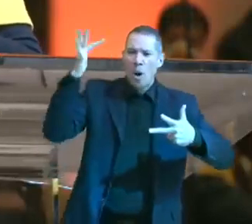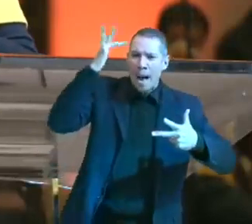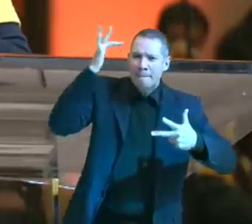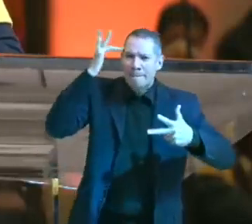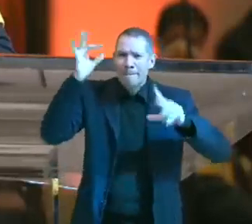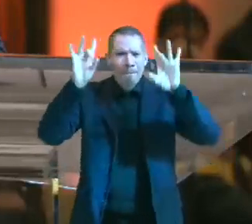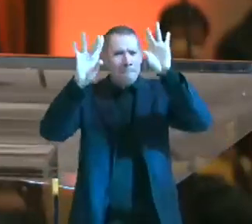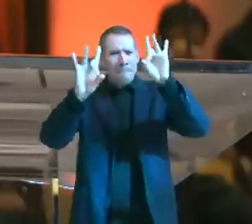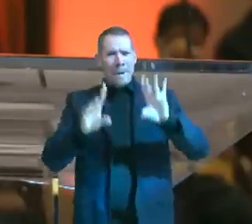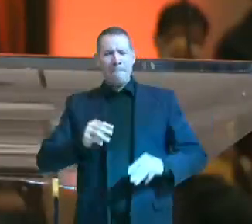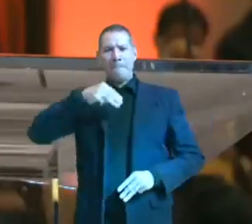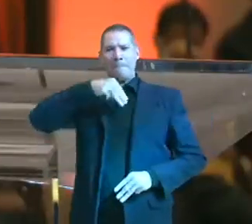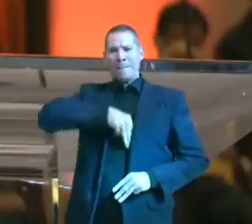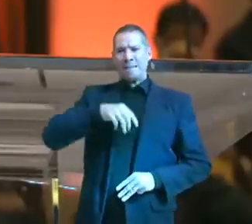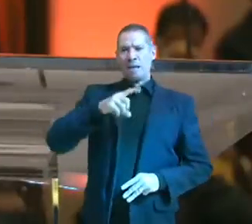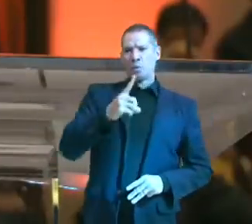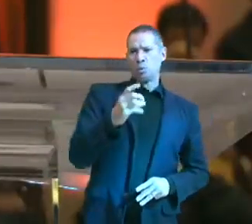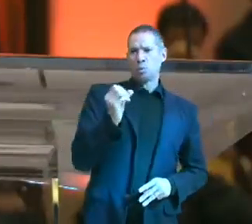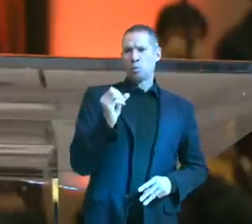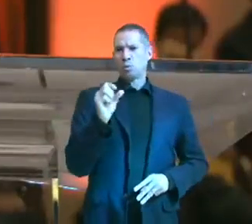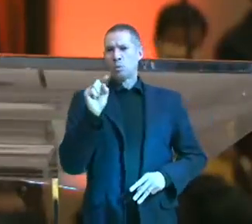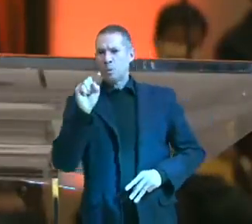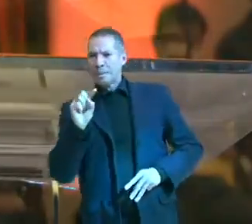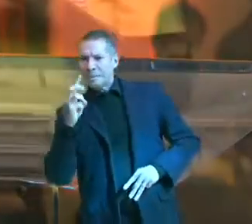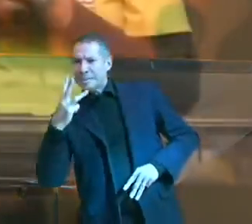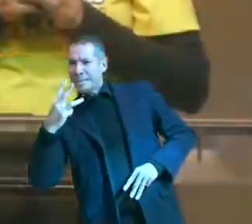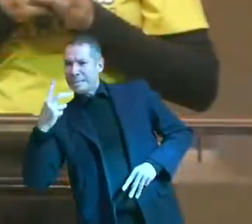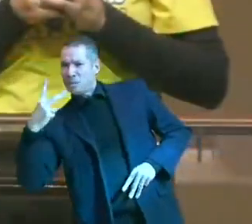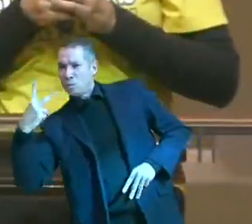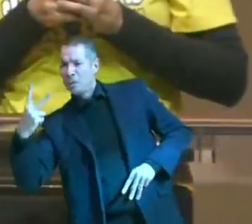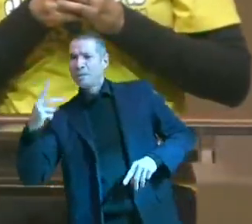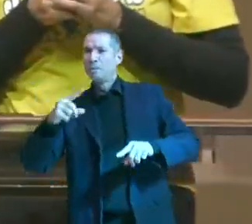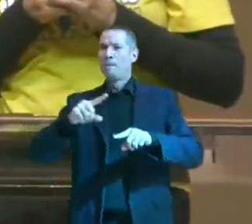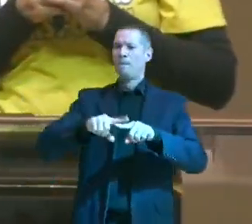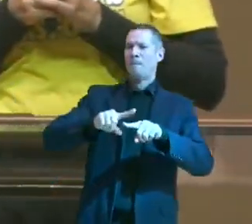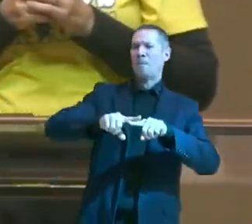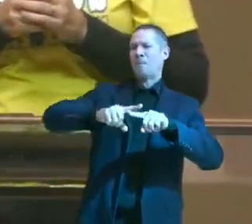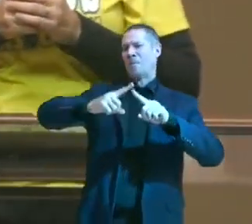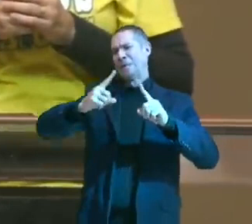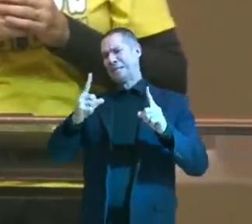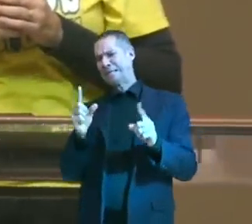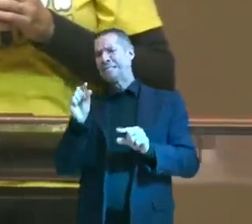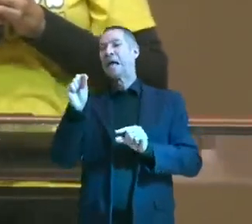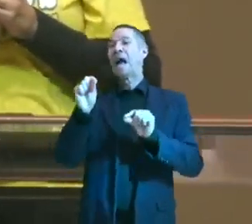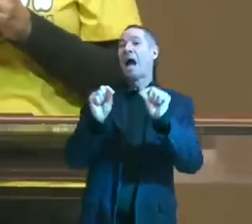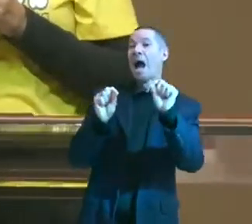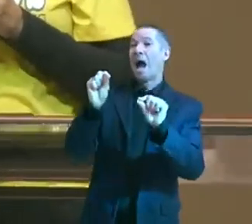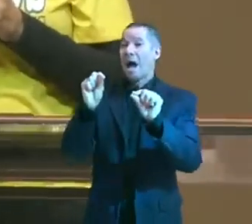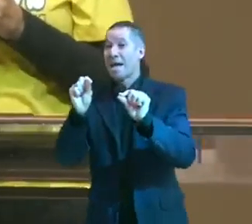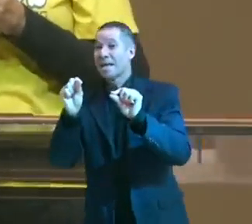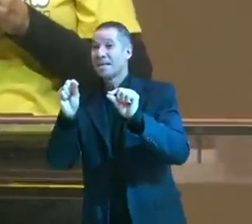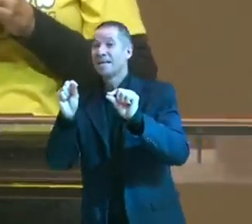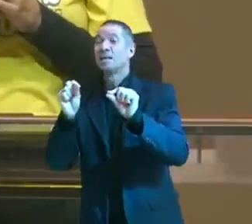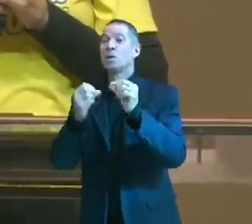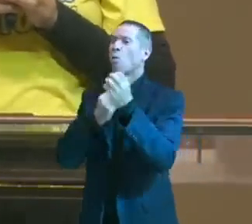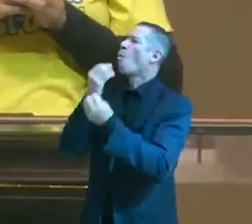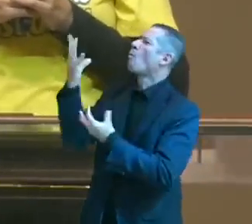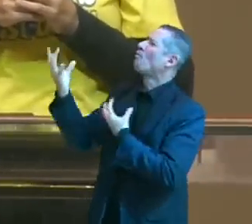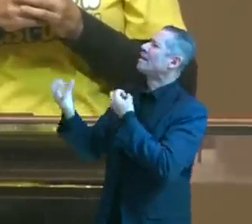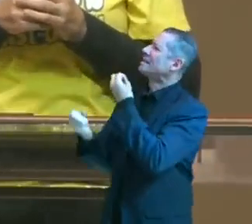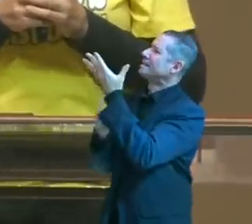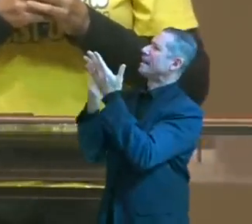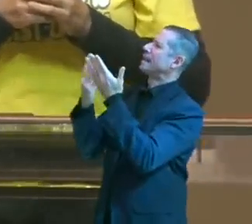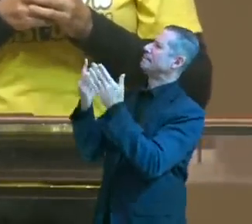grande. Mateus 10, 32 vai dizer assim: porque Quem, pois, me confessar diante